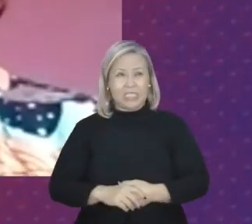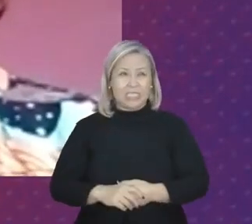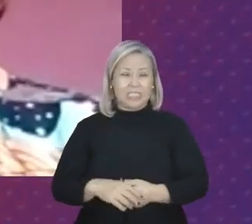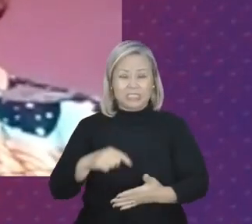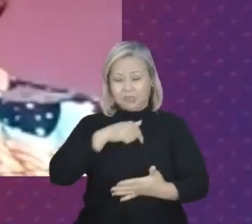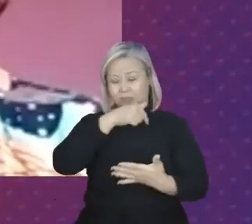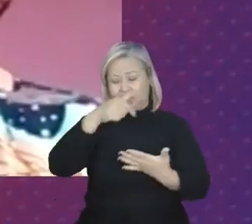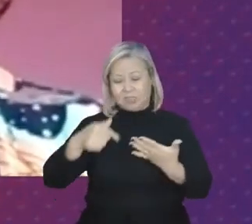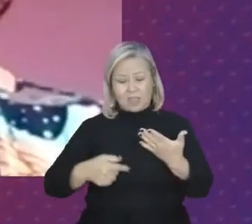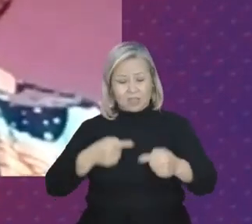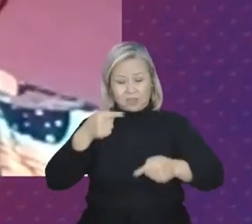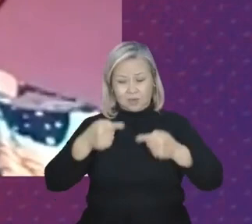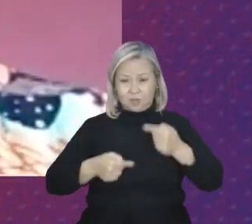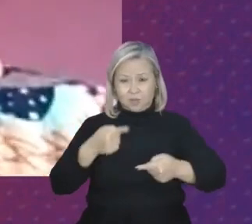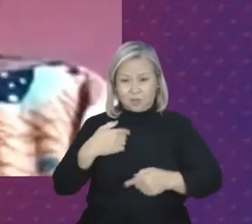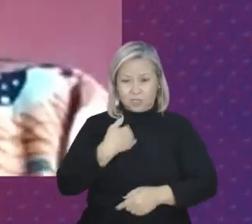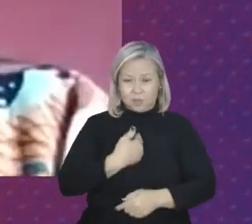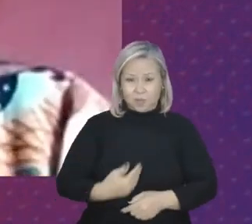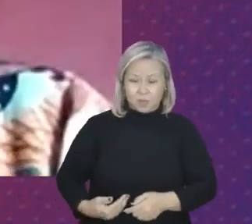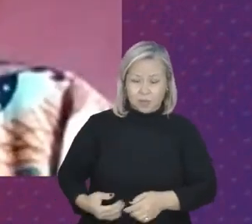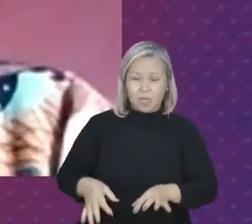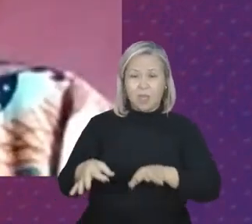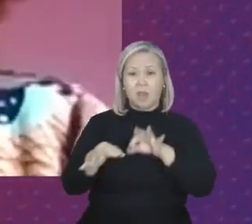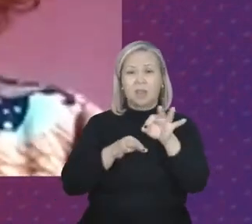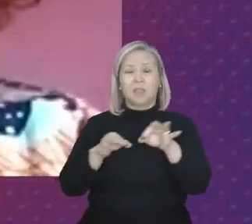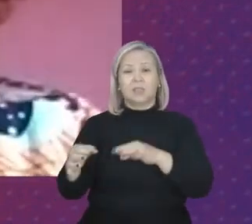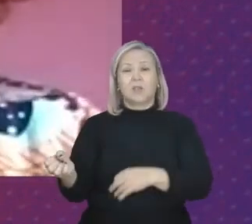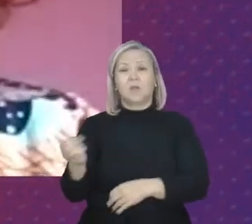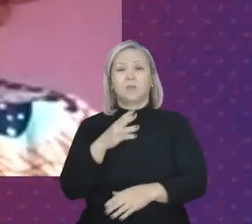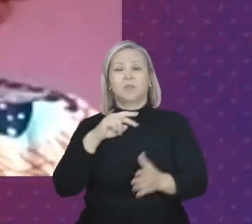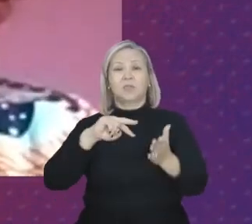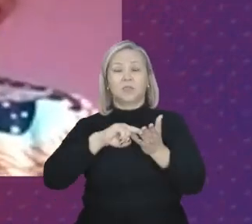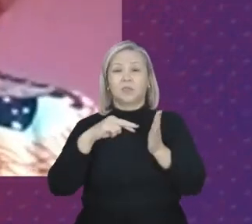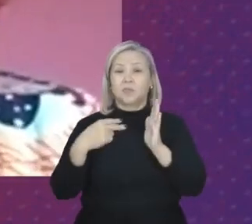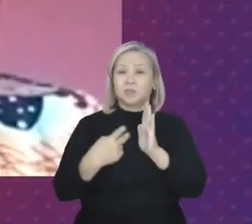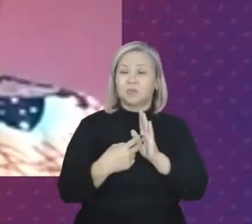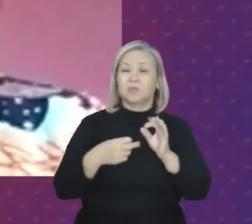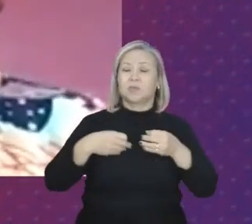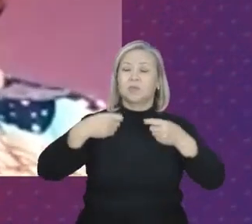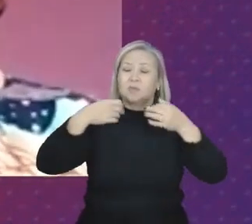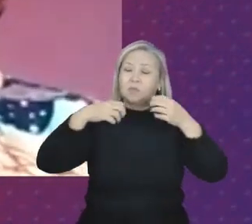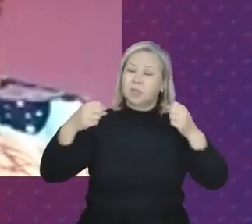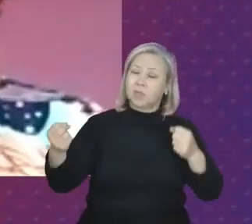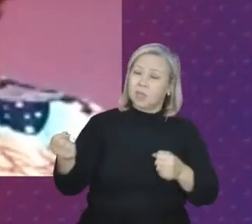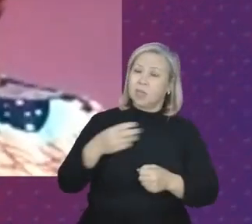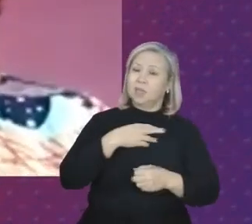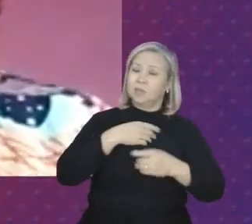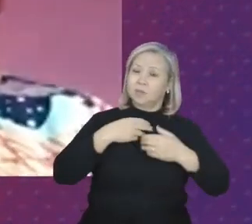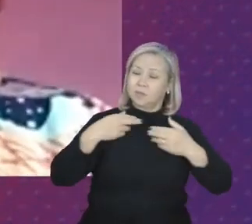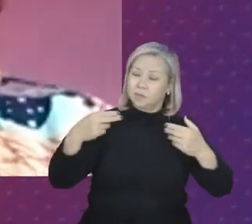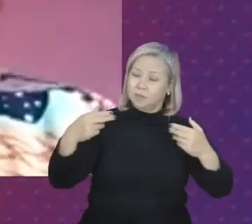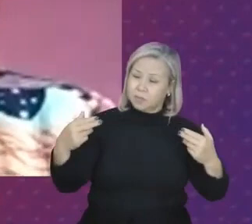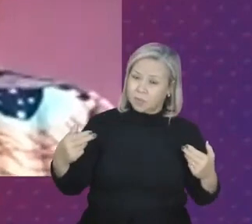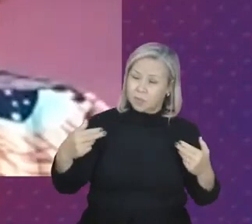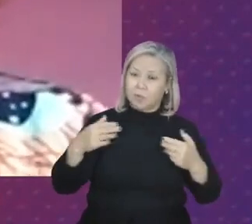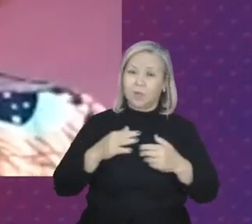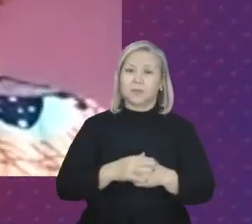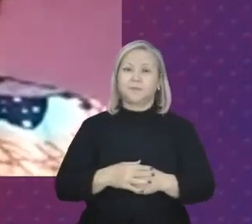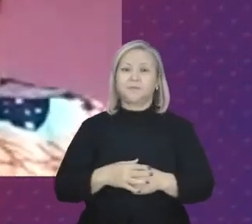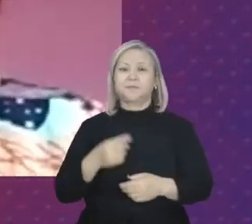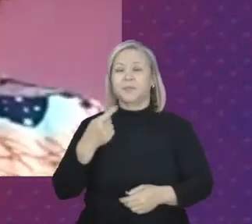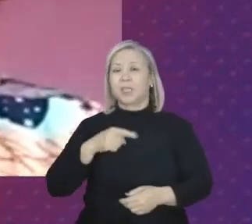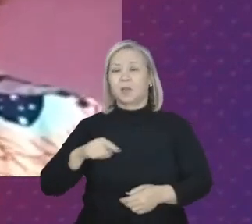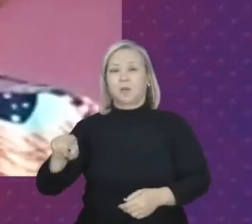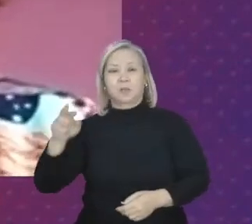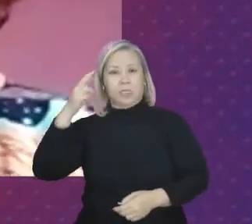de políticas públicas, é a construção de novos significados sobre os direitos das mulheres. Então, a gente para de querer só sair da tutela